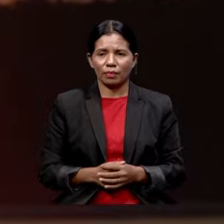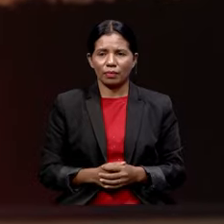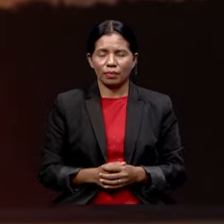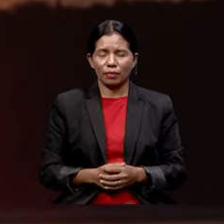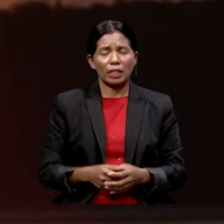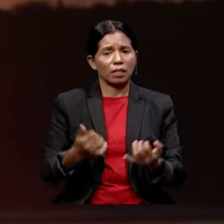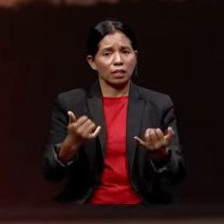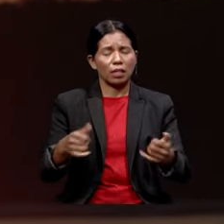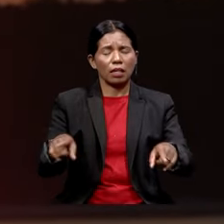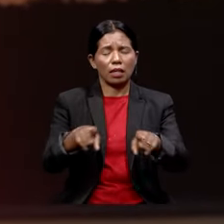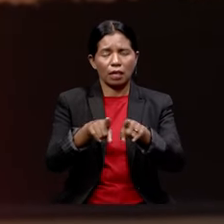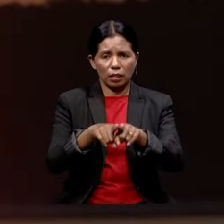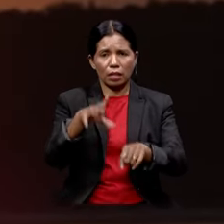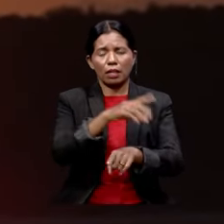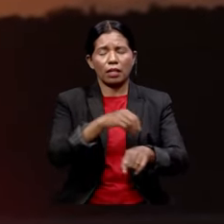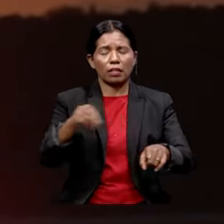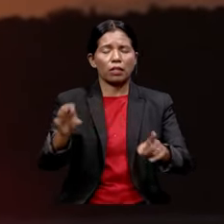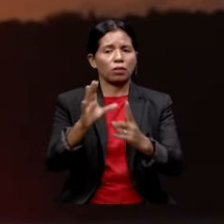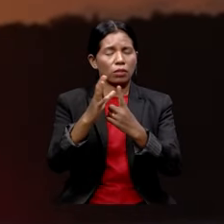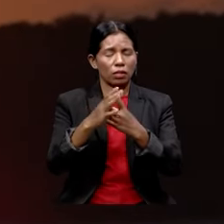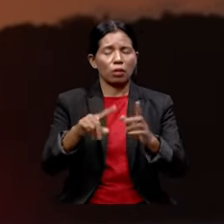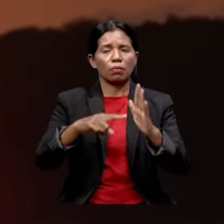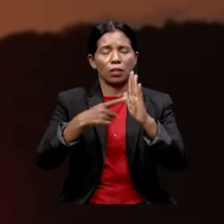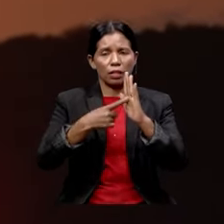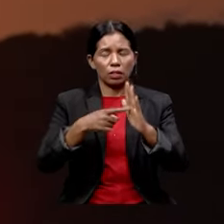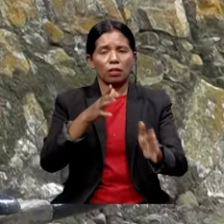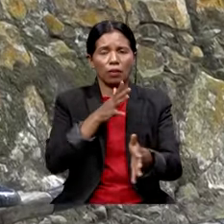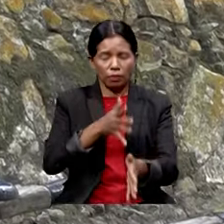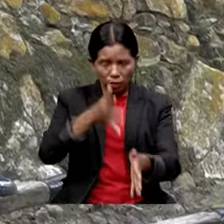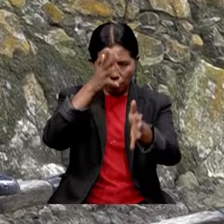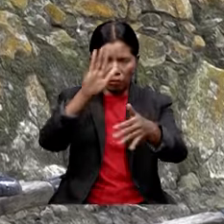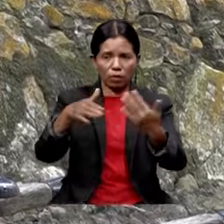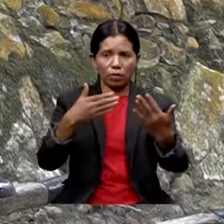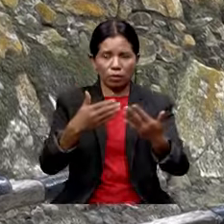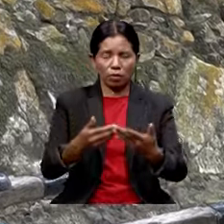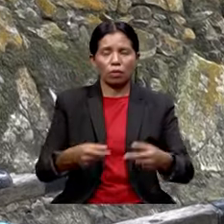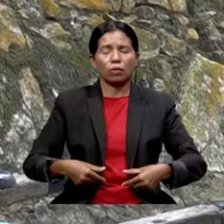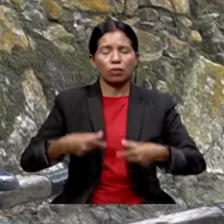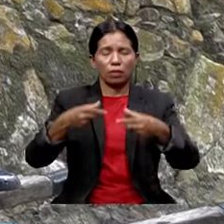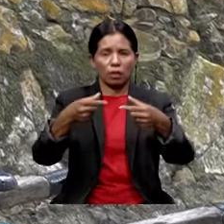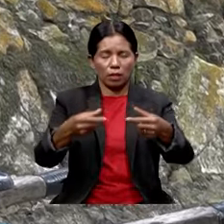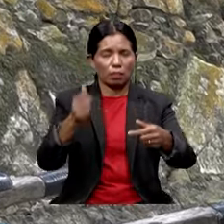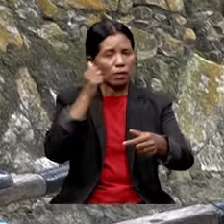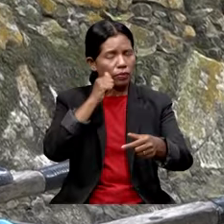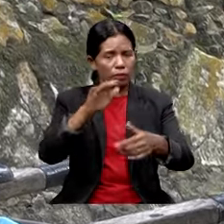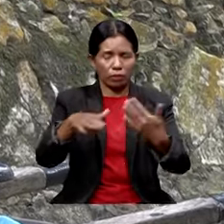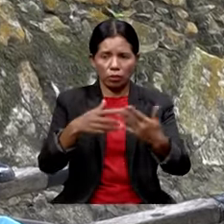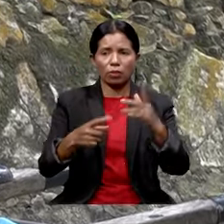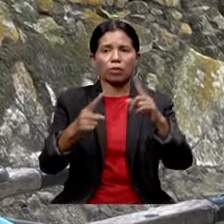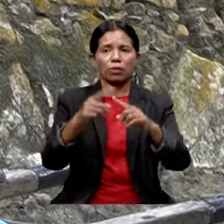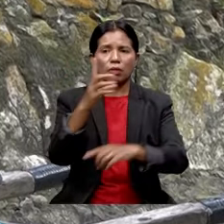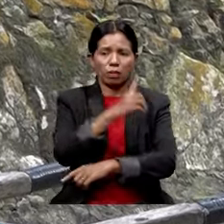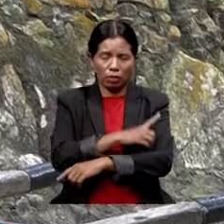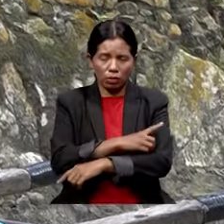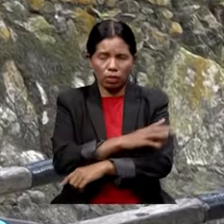Ida ne hanesan kostume ida, hahu keda ngusi beyala sira nebe husi kela ba feto sira. Nune to ohin lorong,